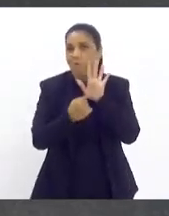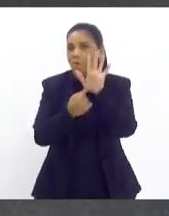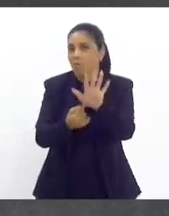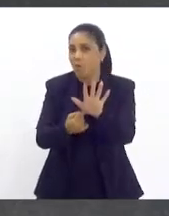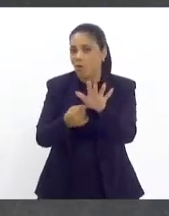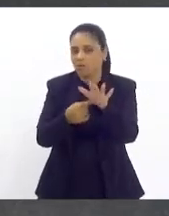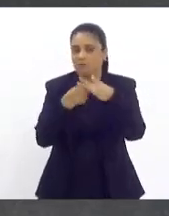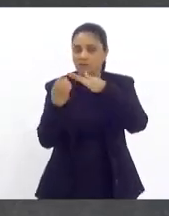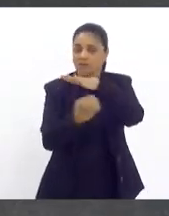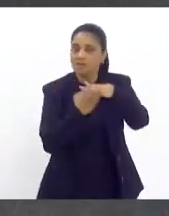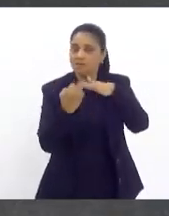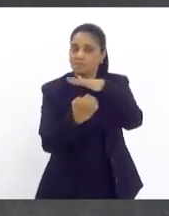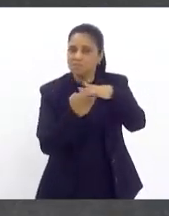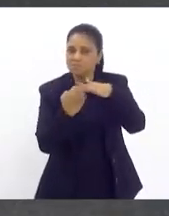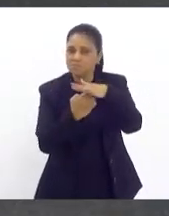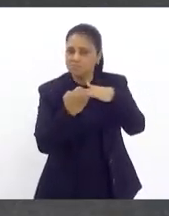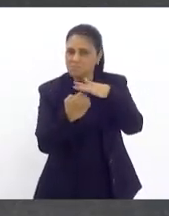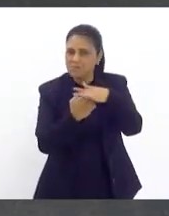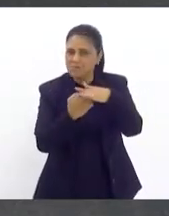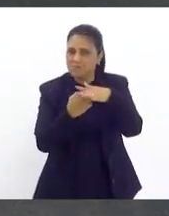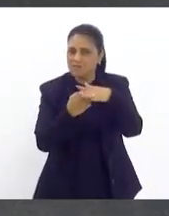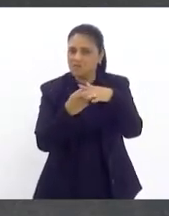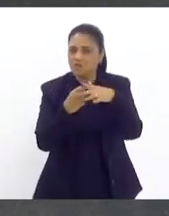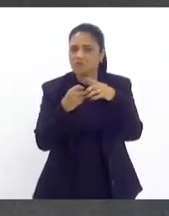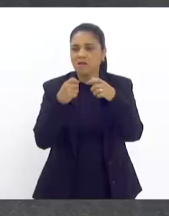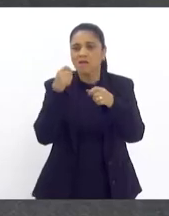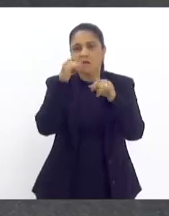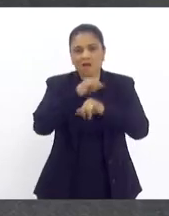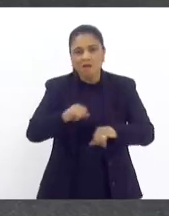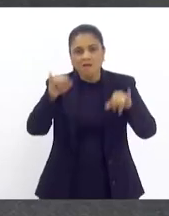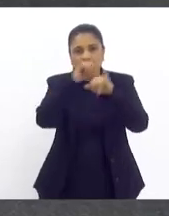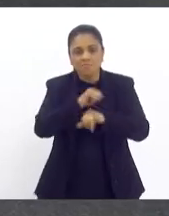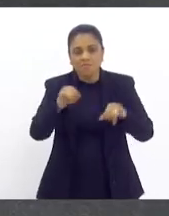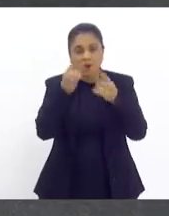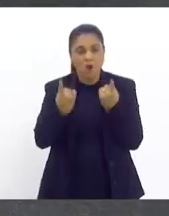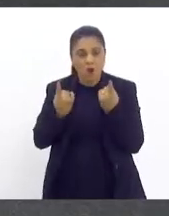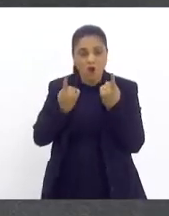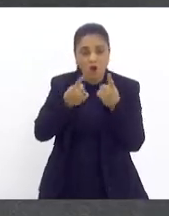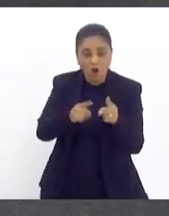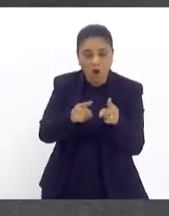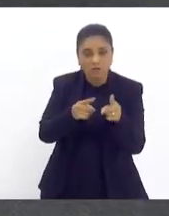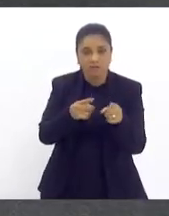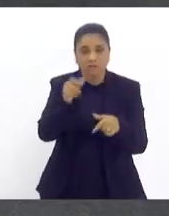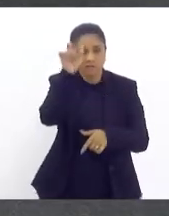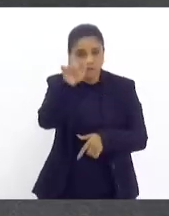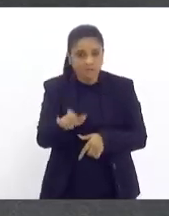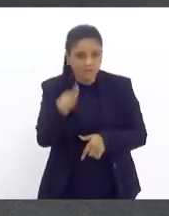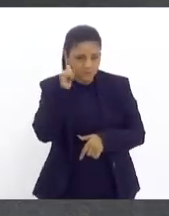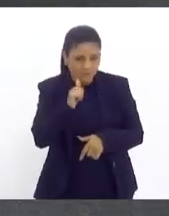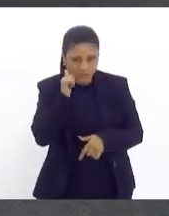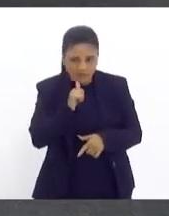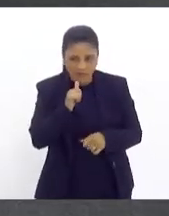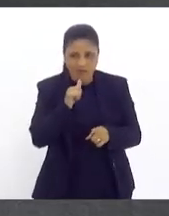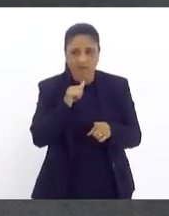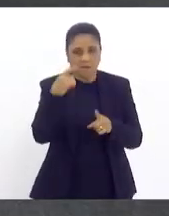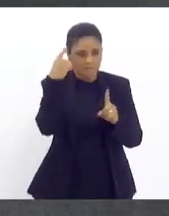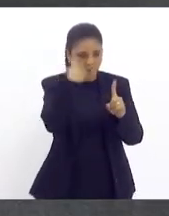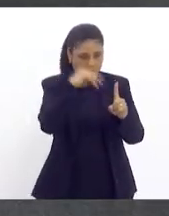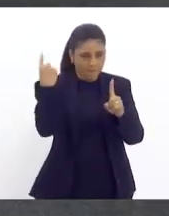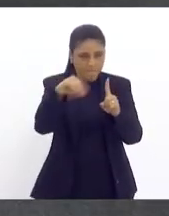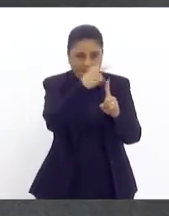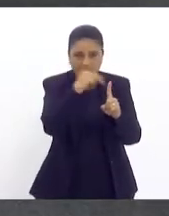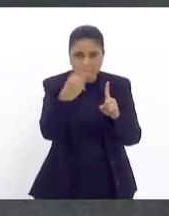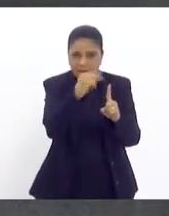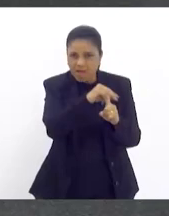as empresas têm um campanhas preventivas contra violência contra mulher e admitir que é normal que uma mulher